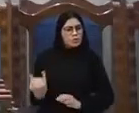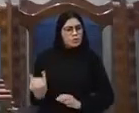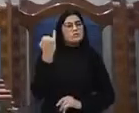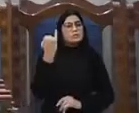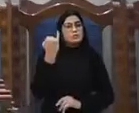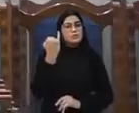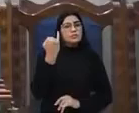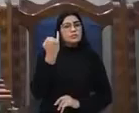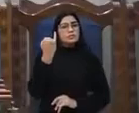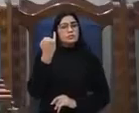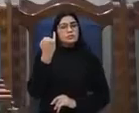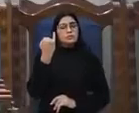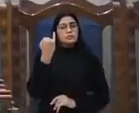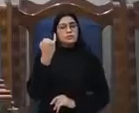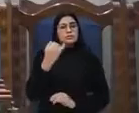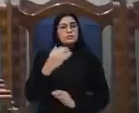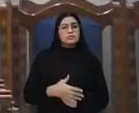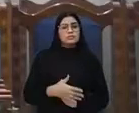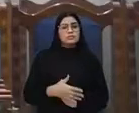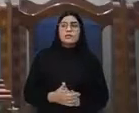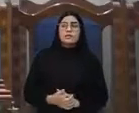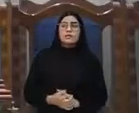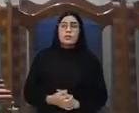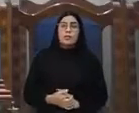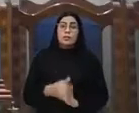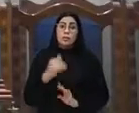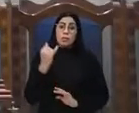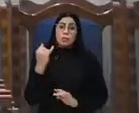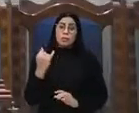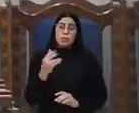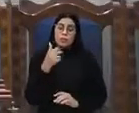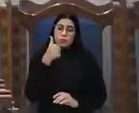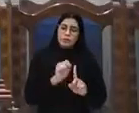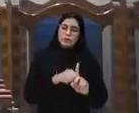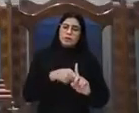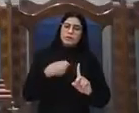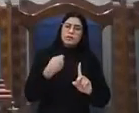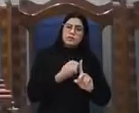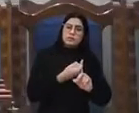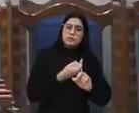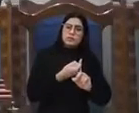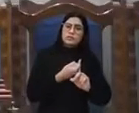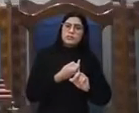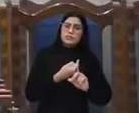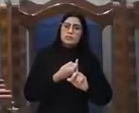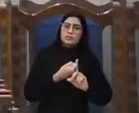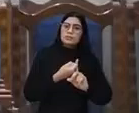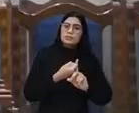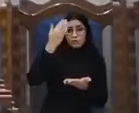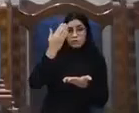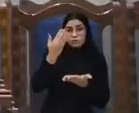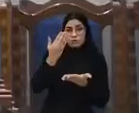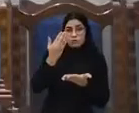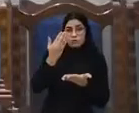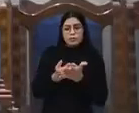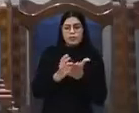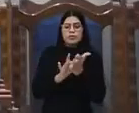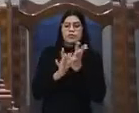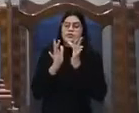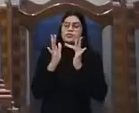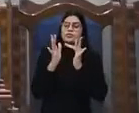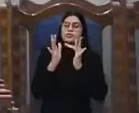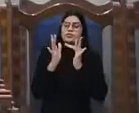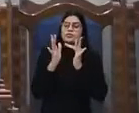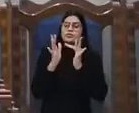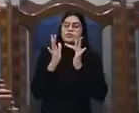influente, uma mulher da sociedade, proeminente, mas creu no Cristo vivo